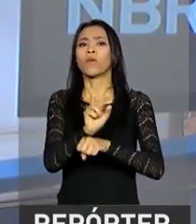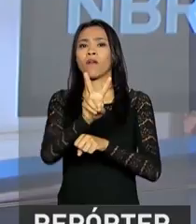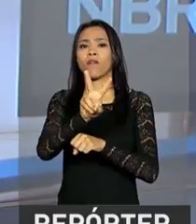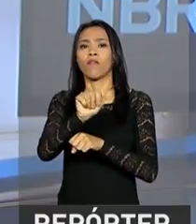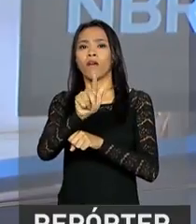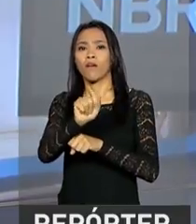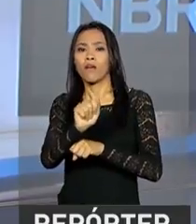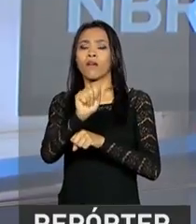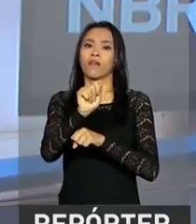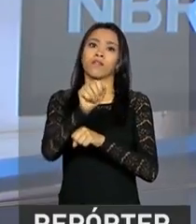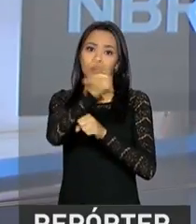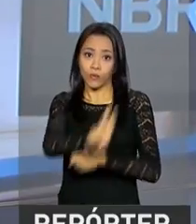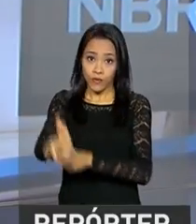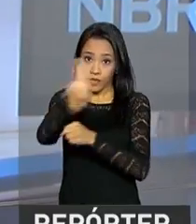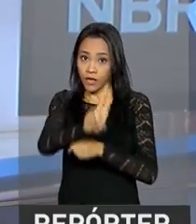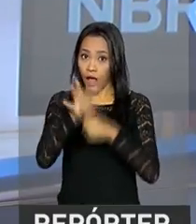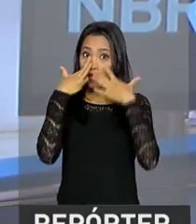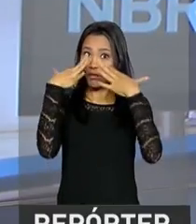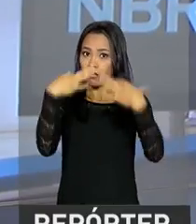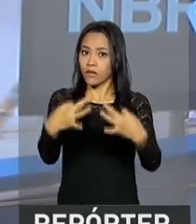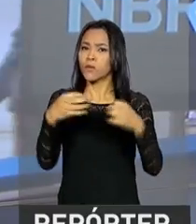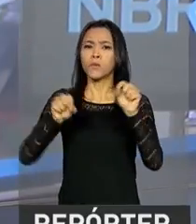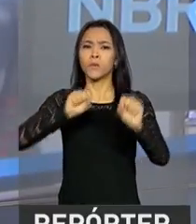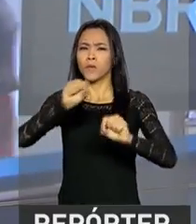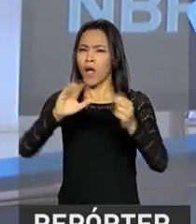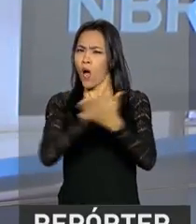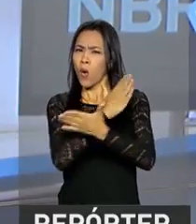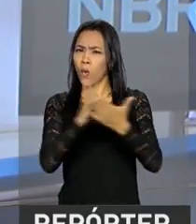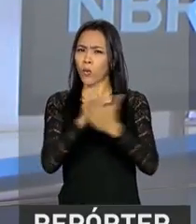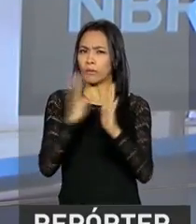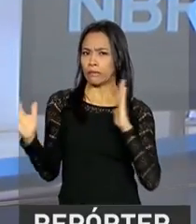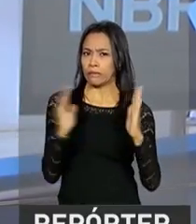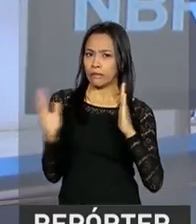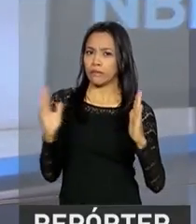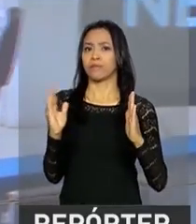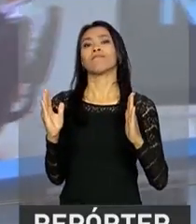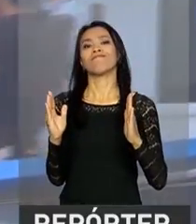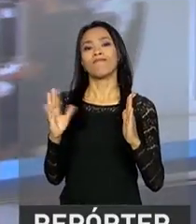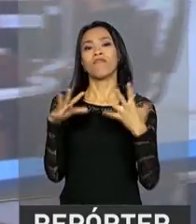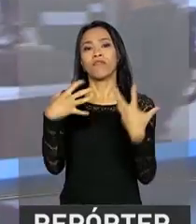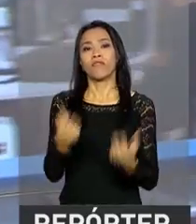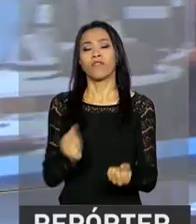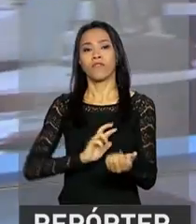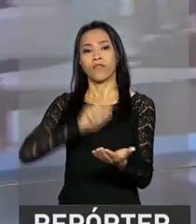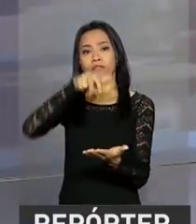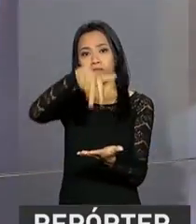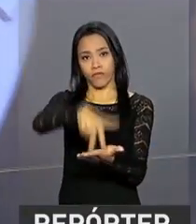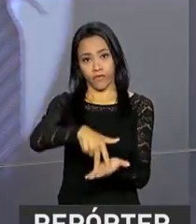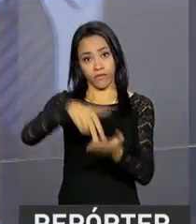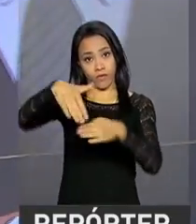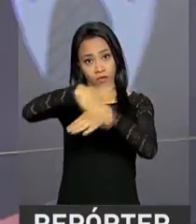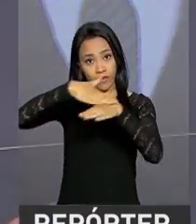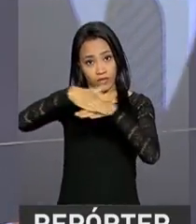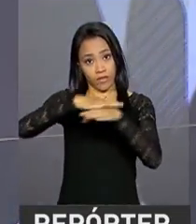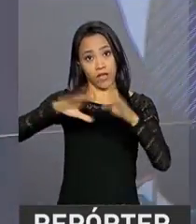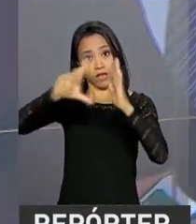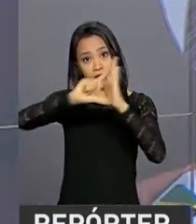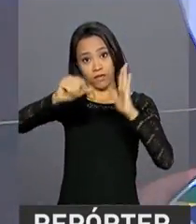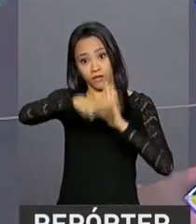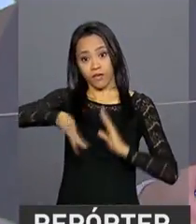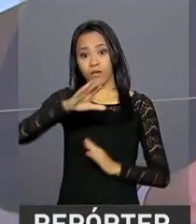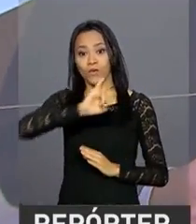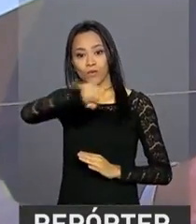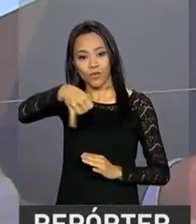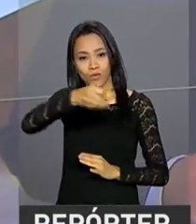ensino superior deve ficar atento a alguns prazos Vamos então conversar com o repórter João Pedro Neto que está atento a